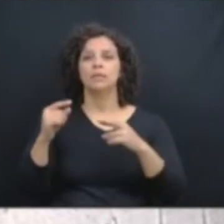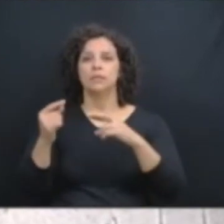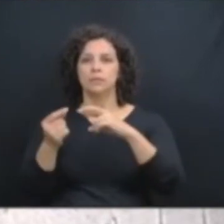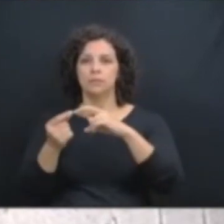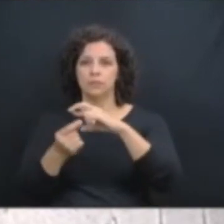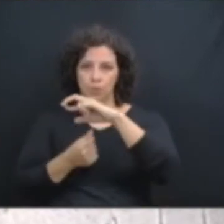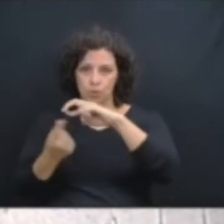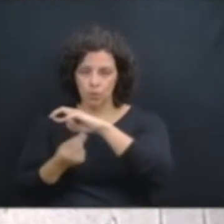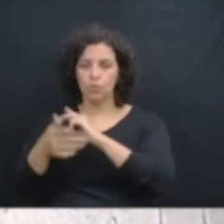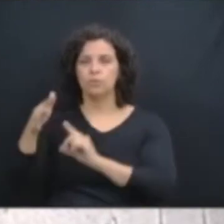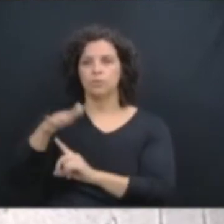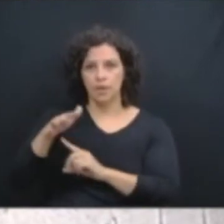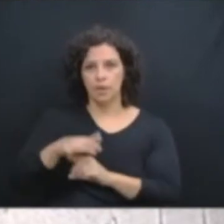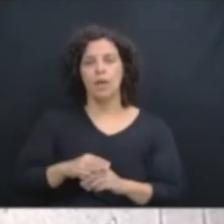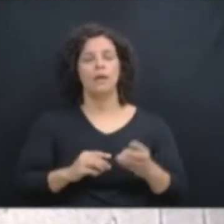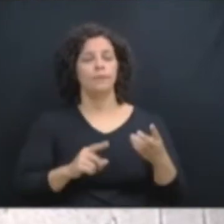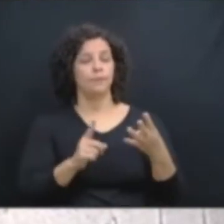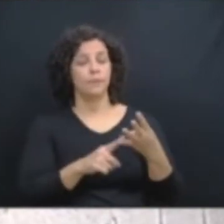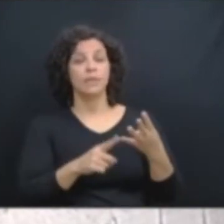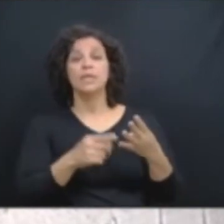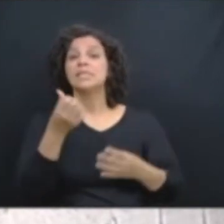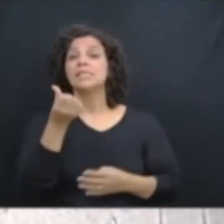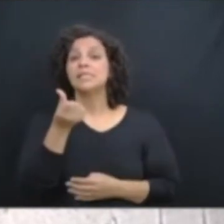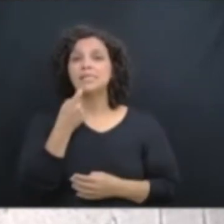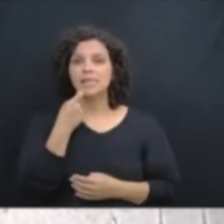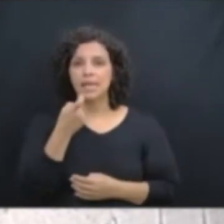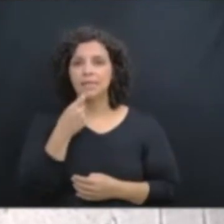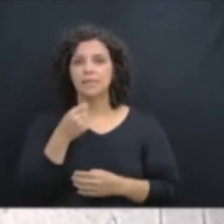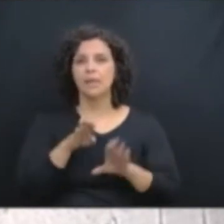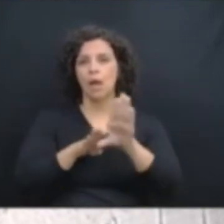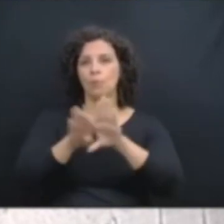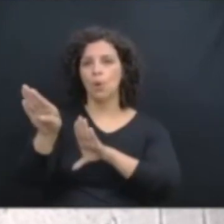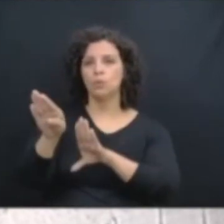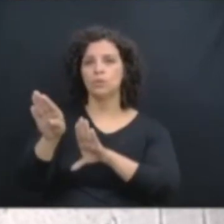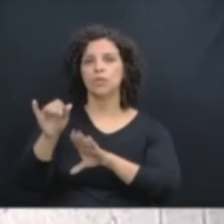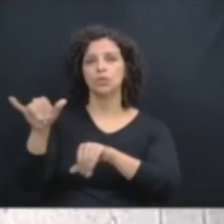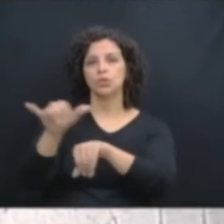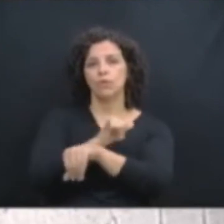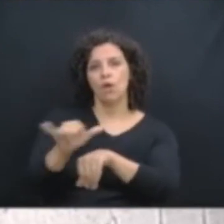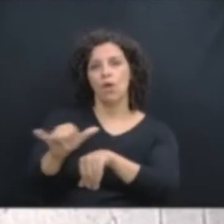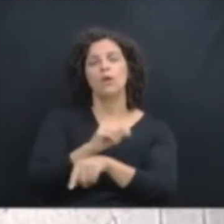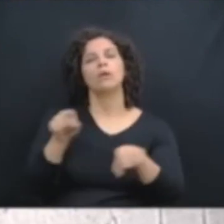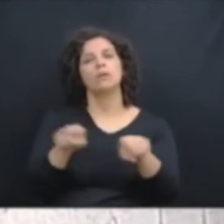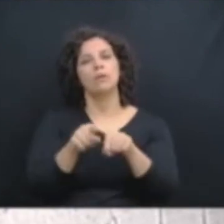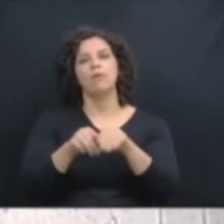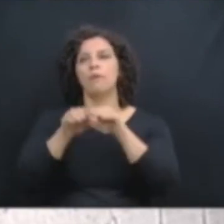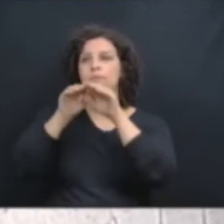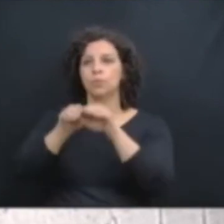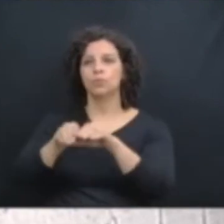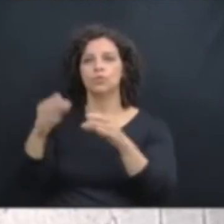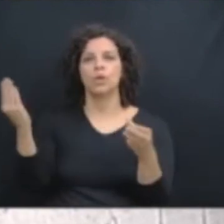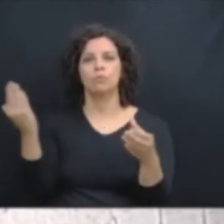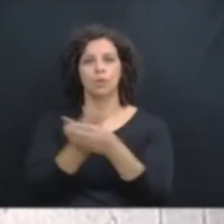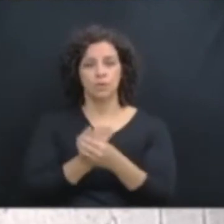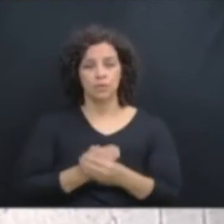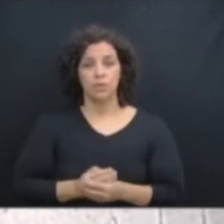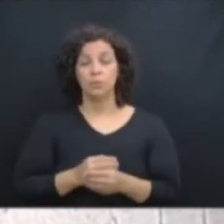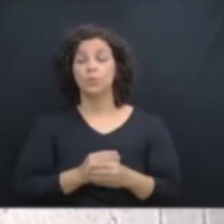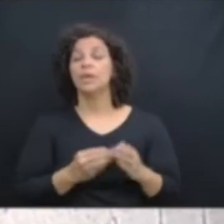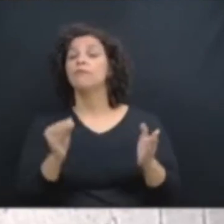do Estado do Paraná e na sexta-feira a Bolsa de Valores de Nova York. Sobre